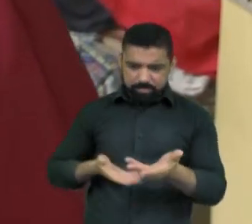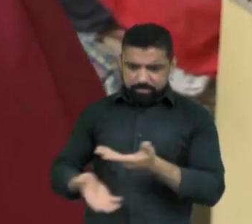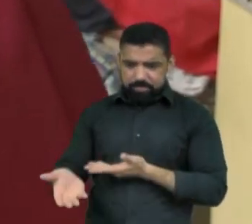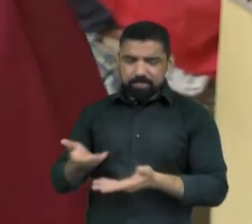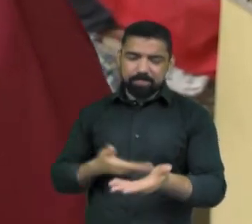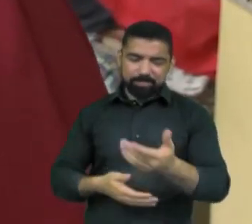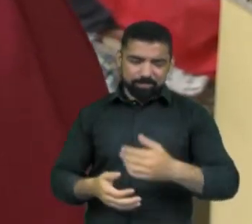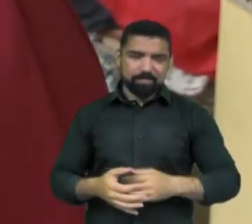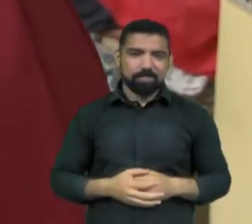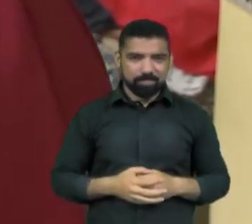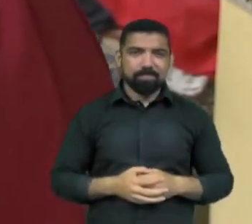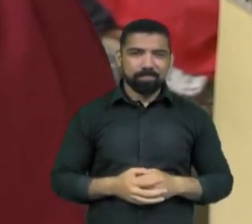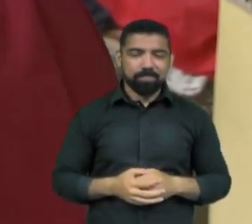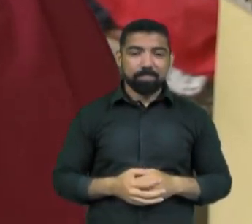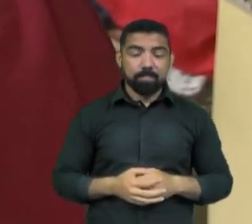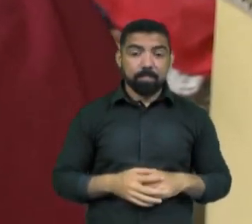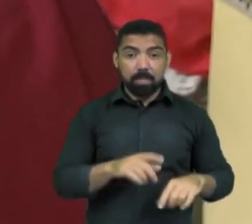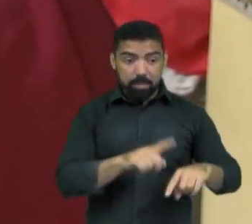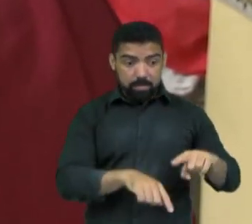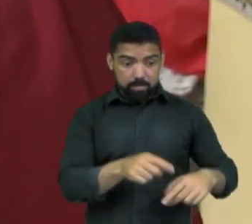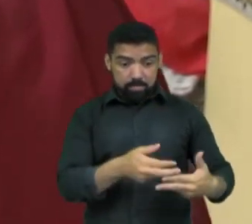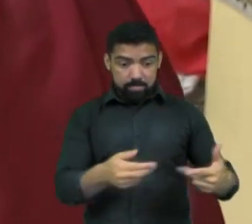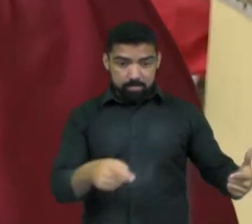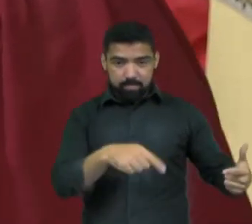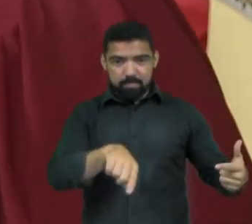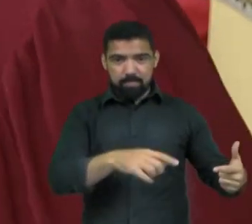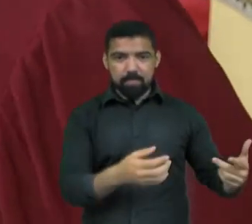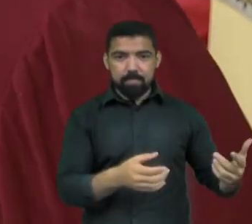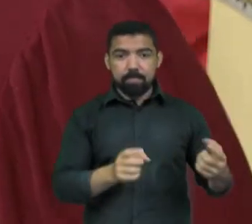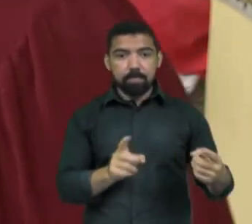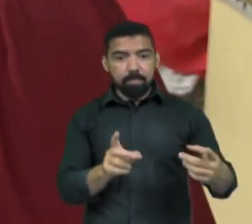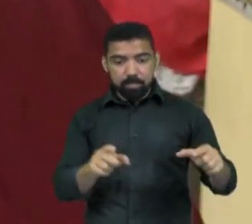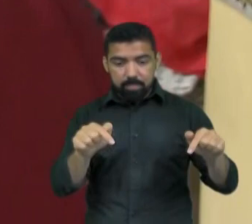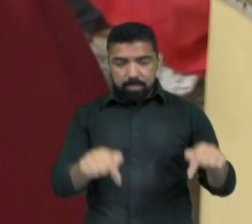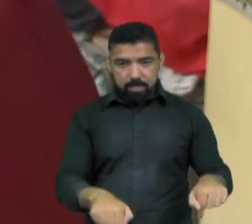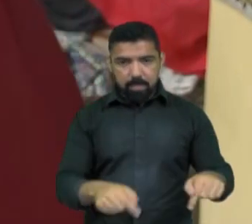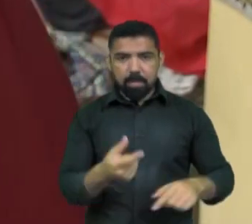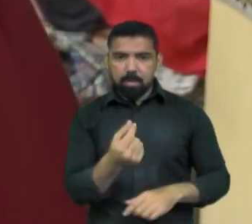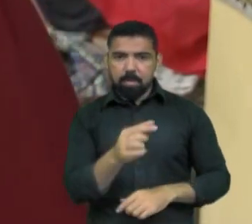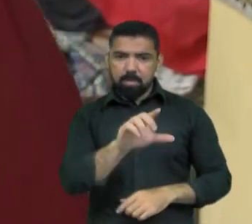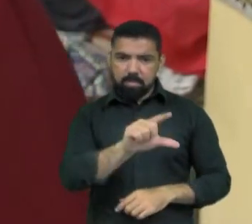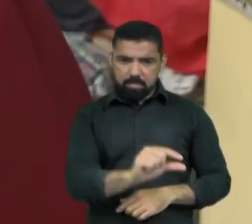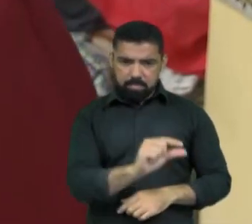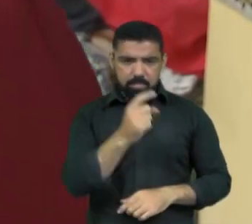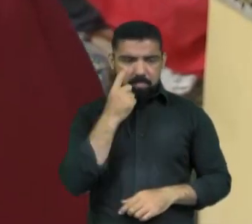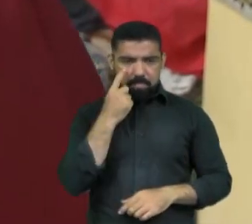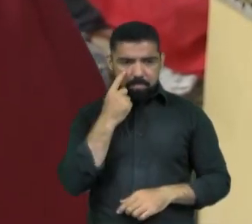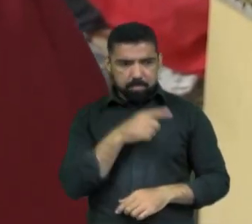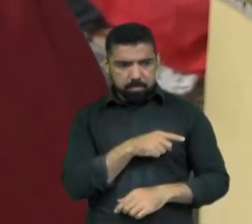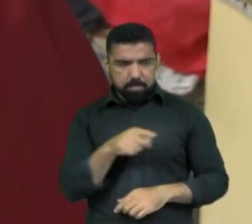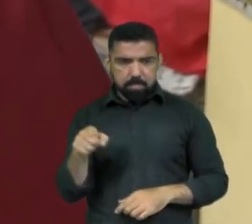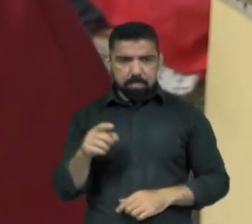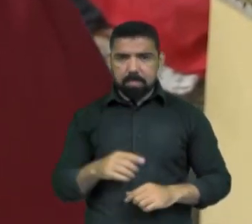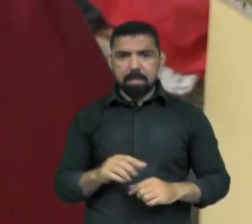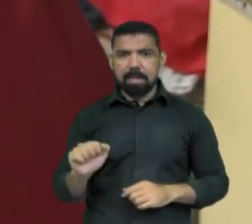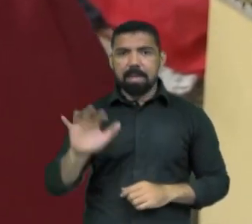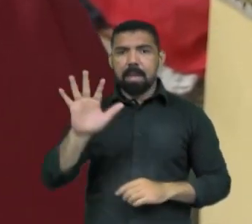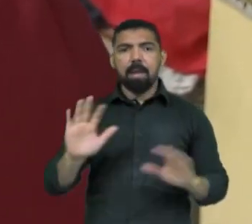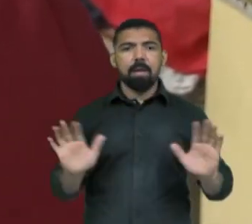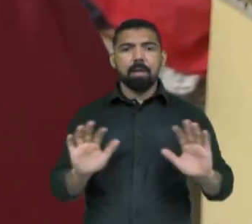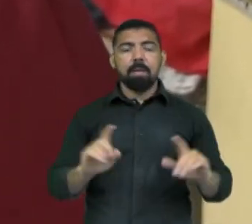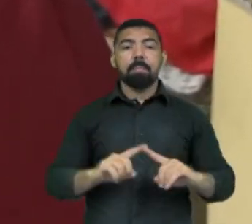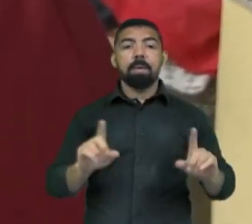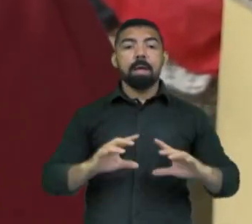Então, com o material doado, vocês vendem aqui a preço de custo. A gente está vendo aqui que o material não é muito caro, mas tudo